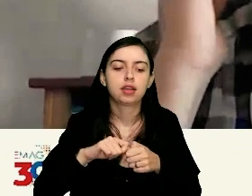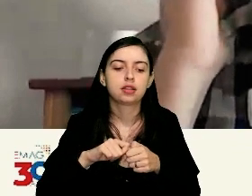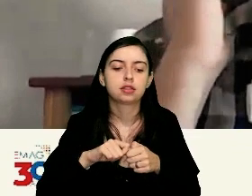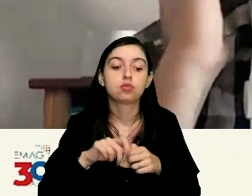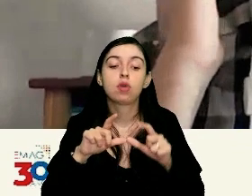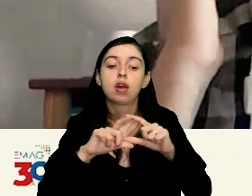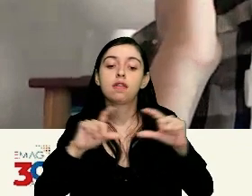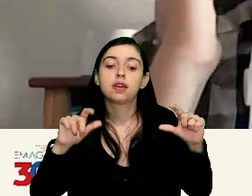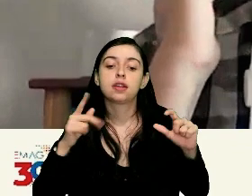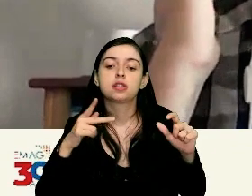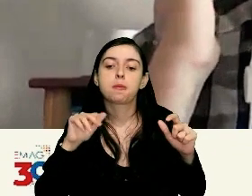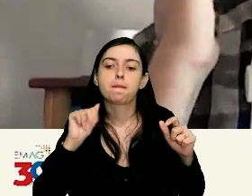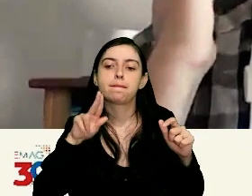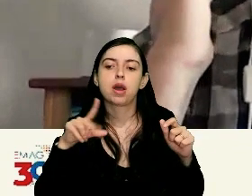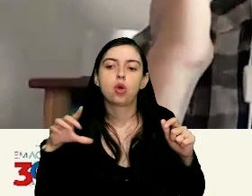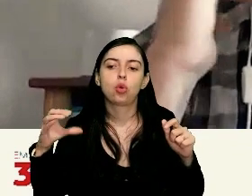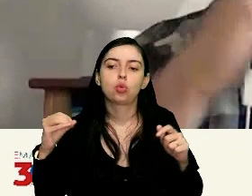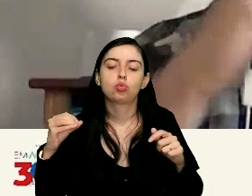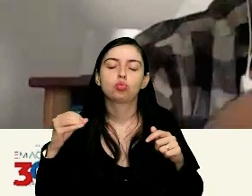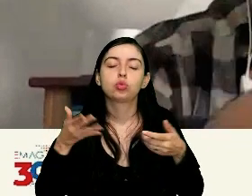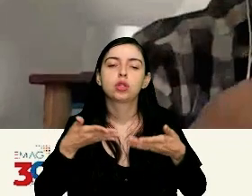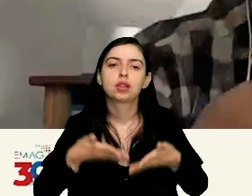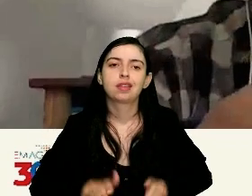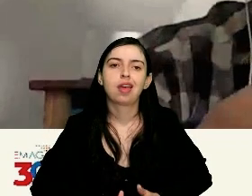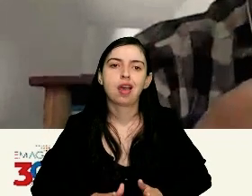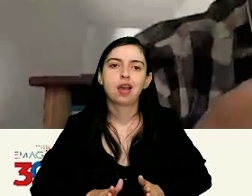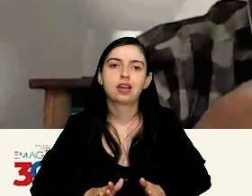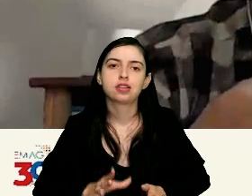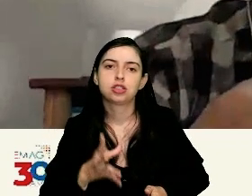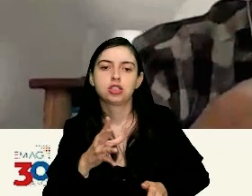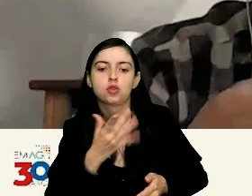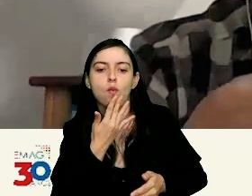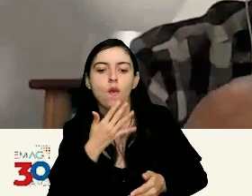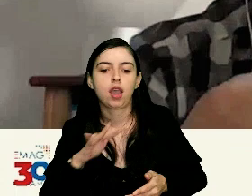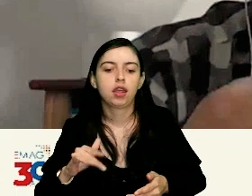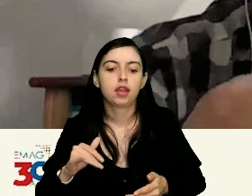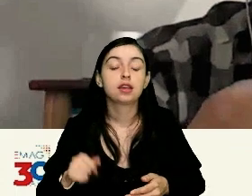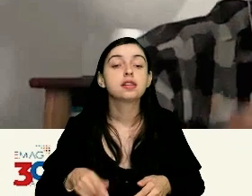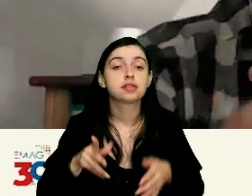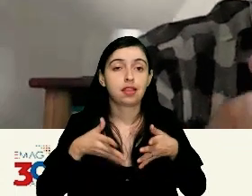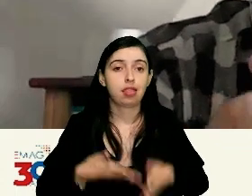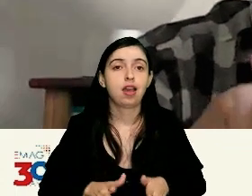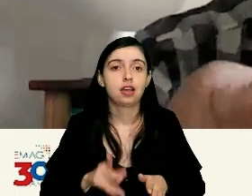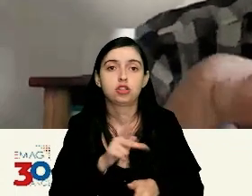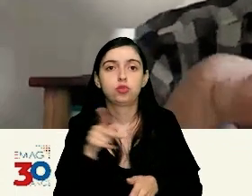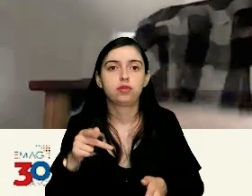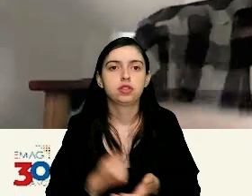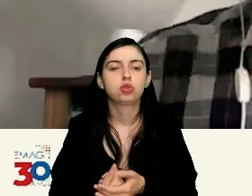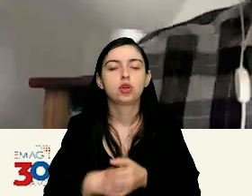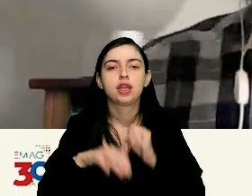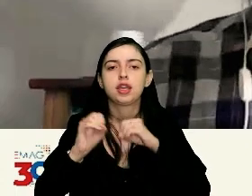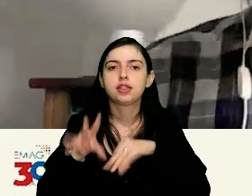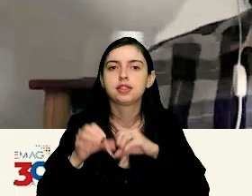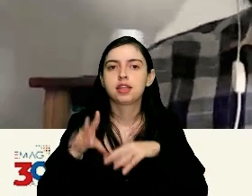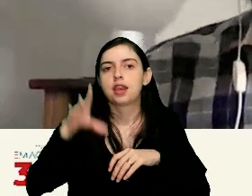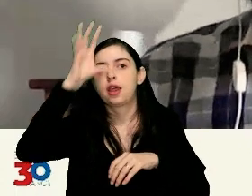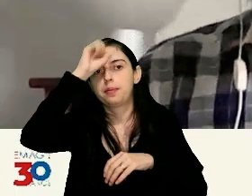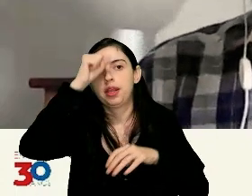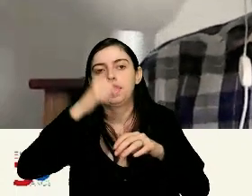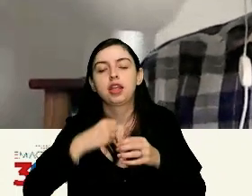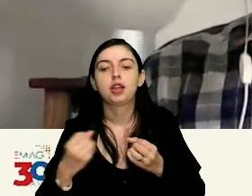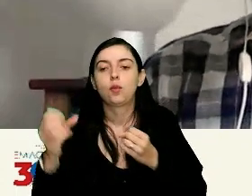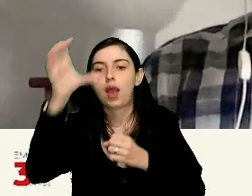nasce uma criança, nasce um professor. Você ensina aprendendo e aprende ensinando. Então, assim, pode acreditar que você vai aprender muito com os nossos